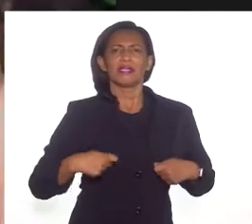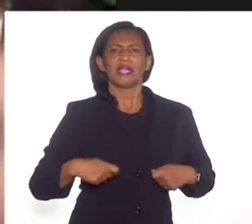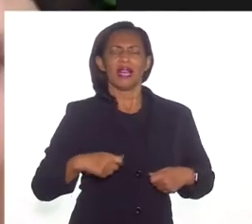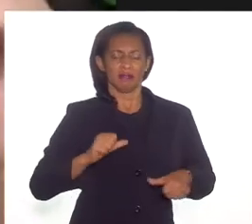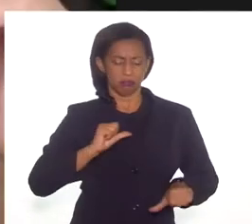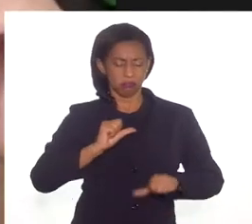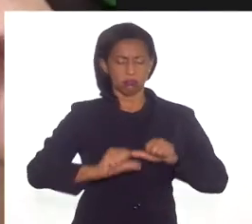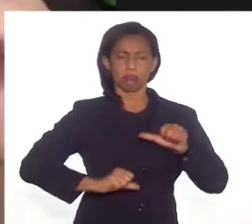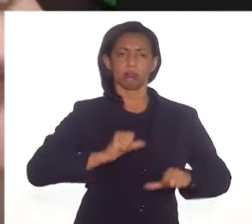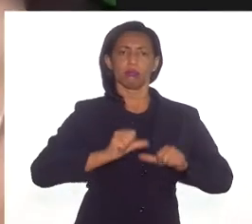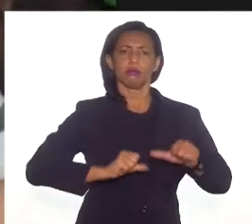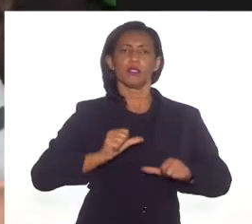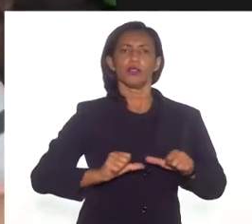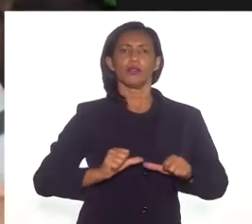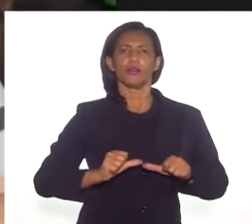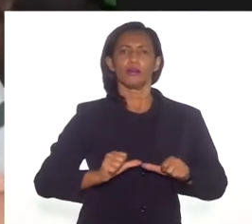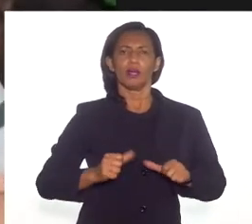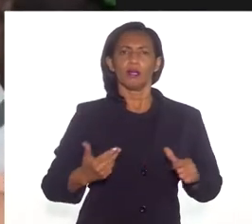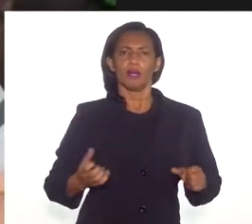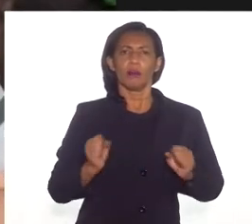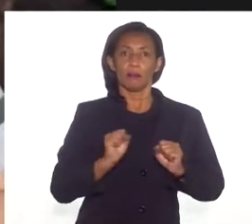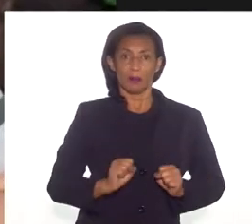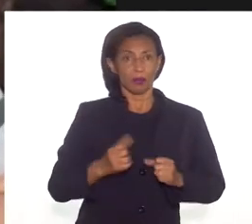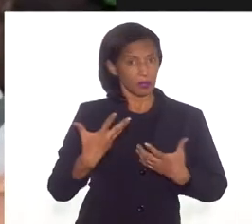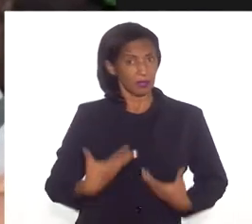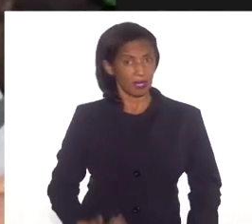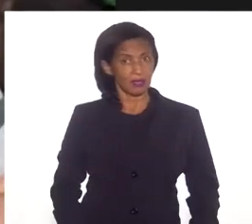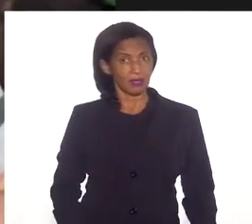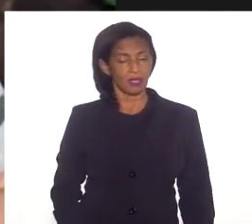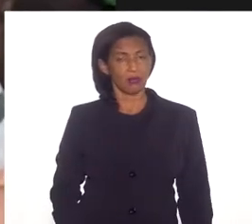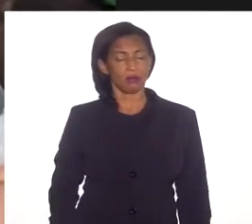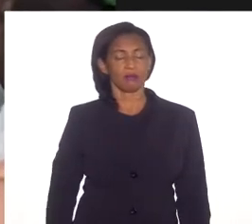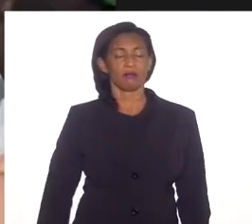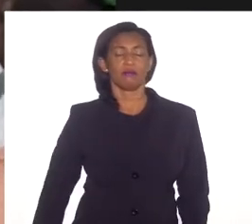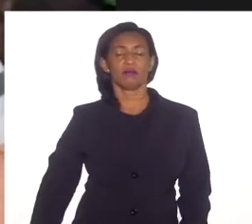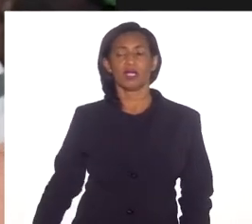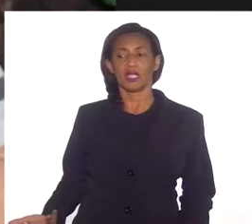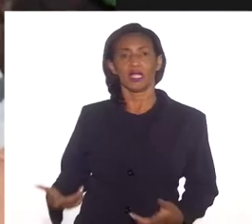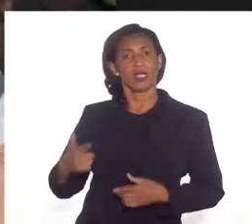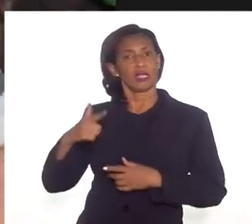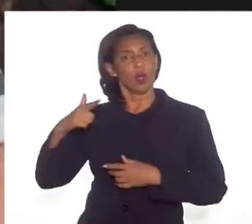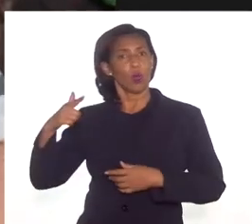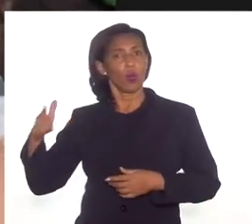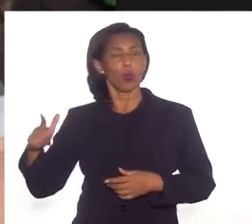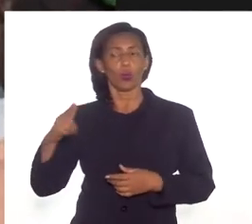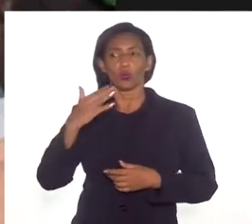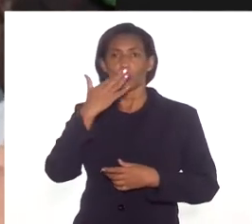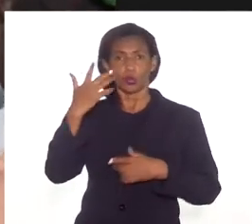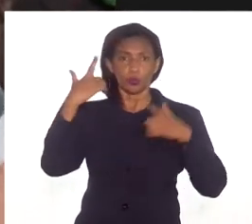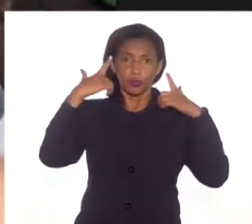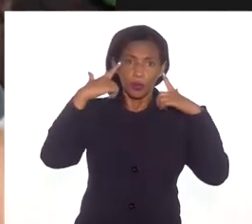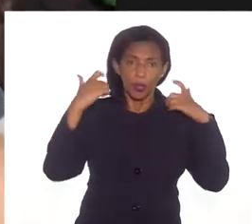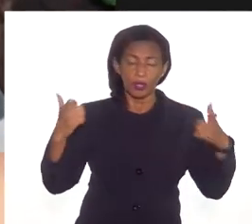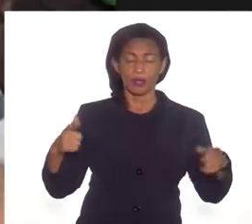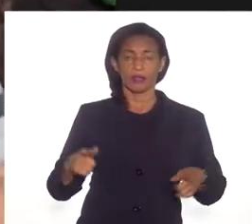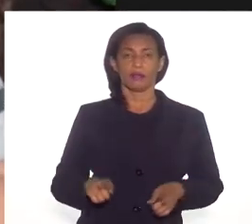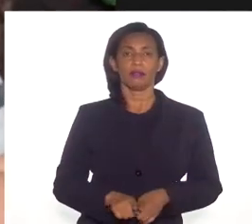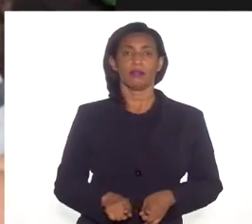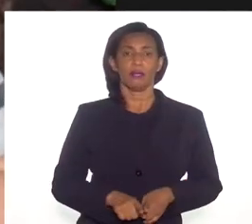precisavam se tornar civilizados para poder ser aceitos. Então, essa outro